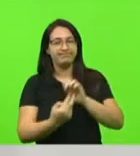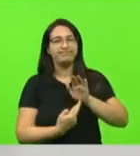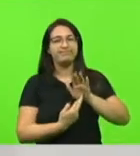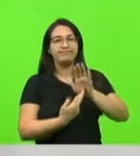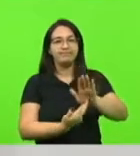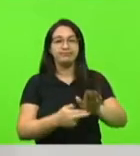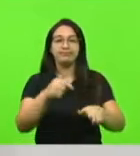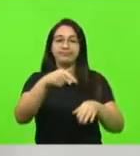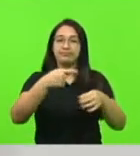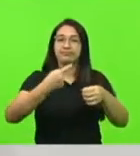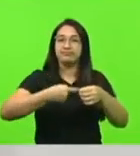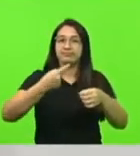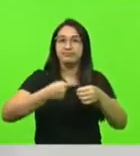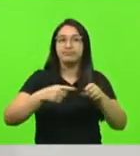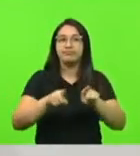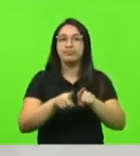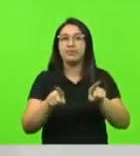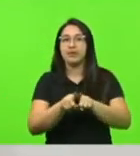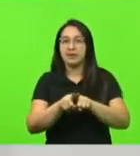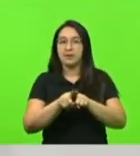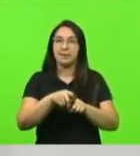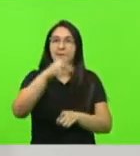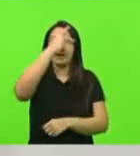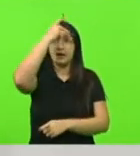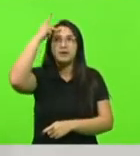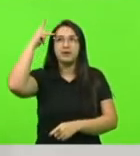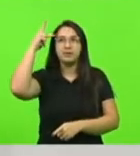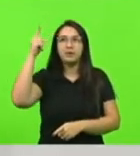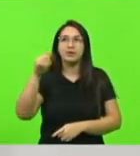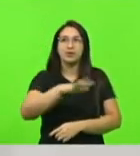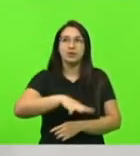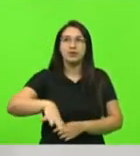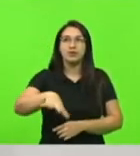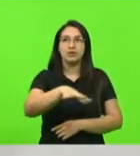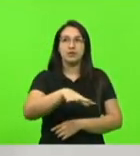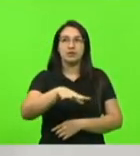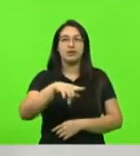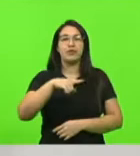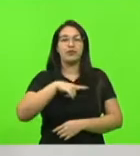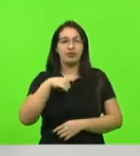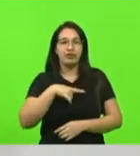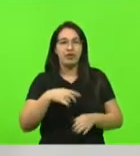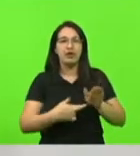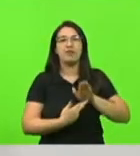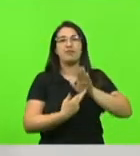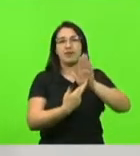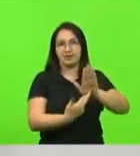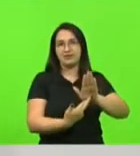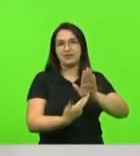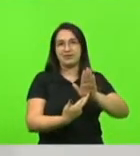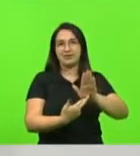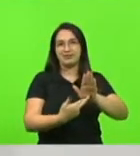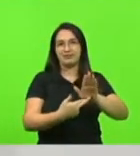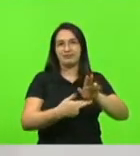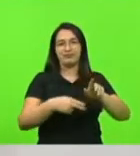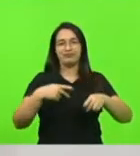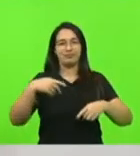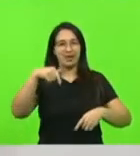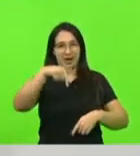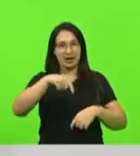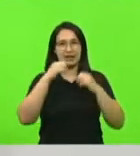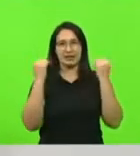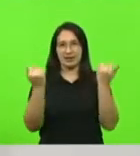e nossa gente. Xanxerê e nossa região merecem ter esta representação efetiva no Parlamento catarinense, pela